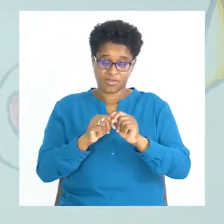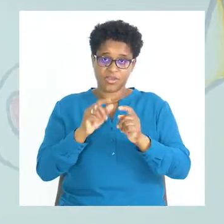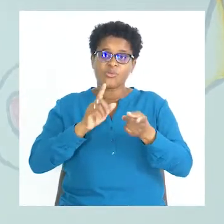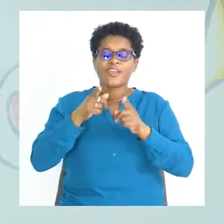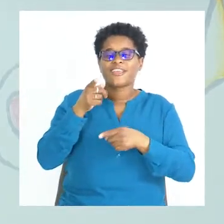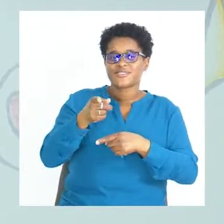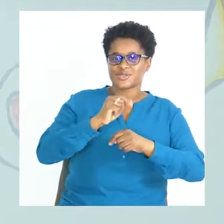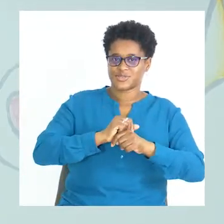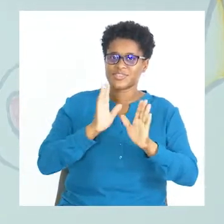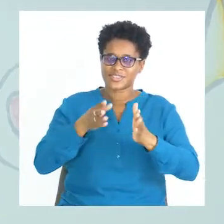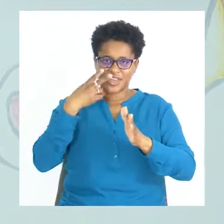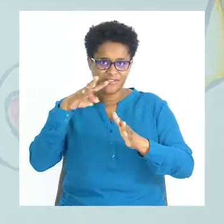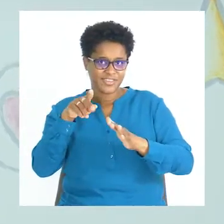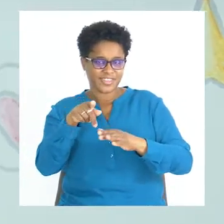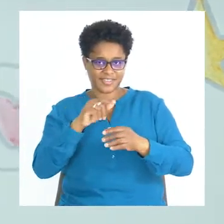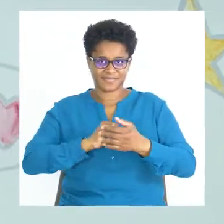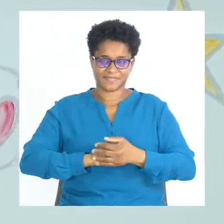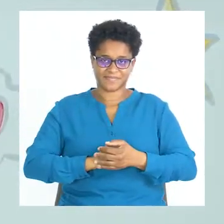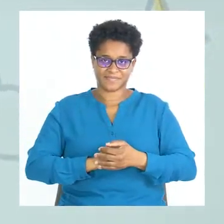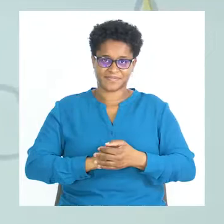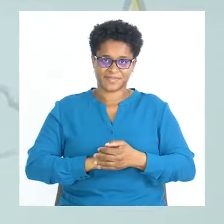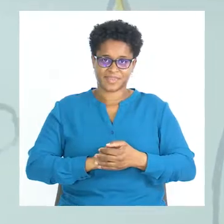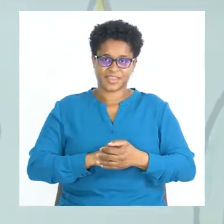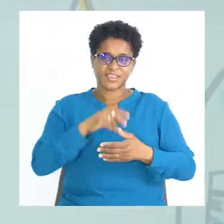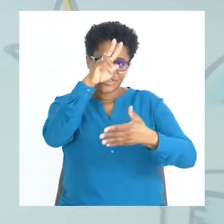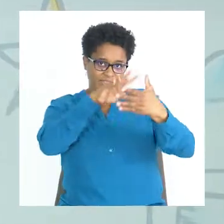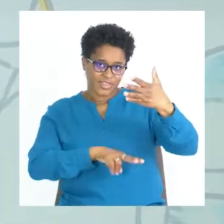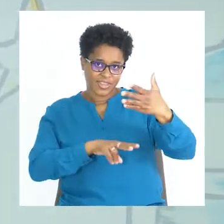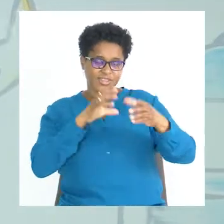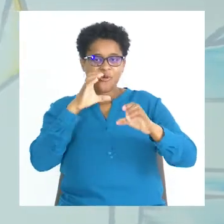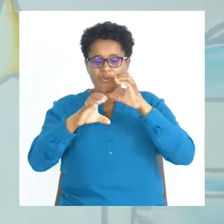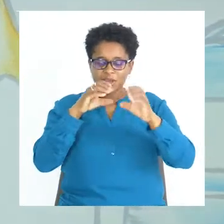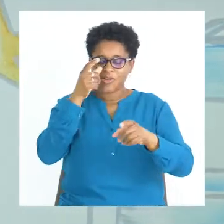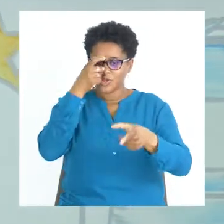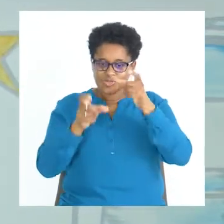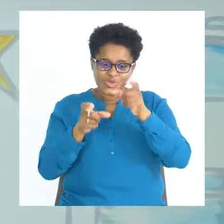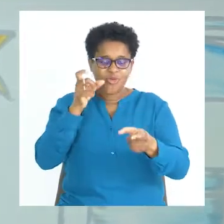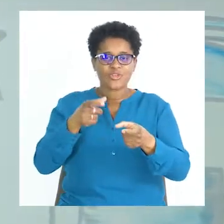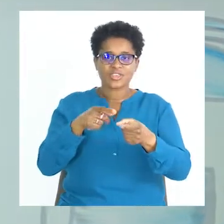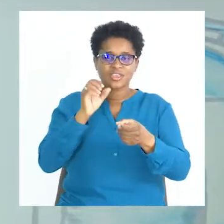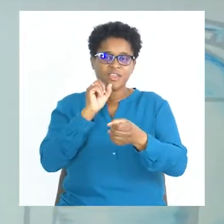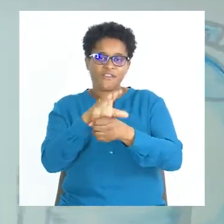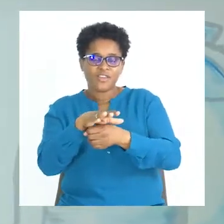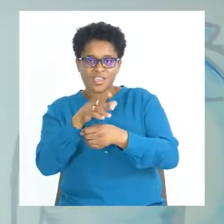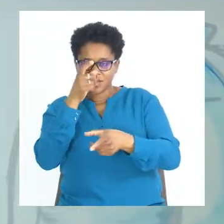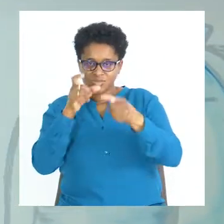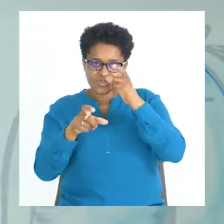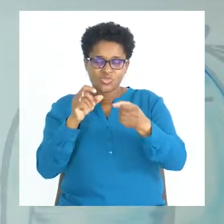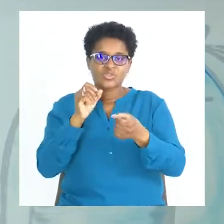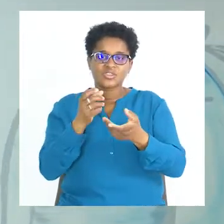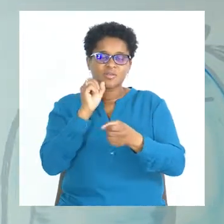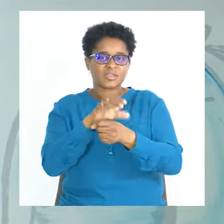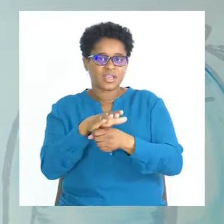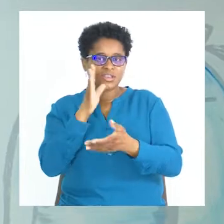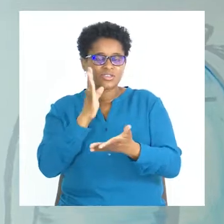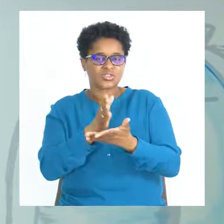O que é isto? Já viste aqui. É aquele texto que comunica com as pessoas. Envia as pessoas a mensagens só